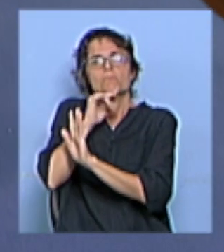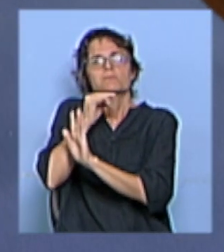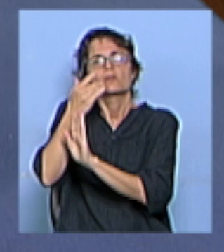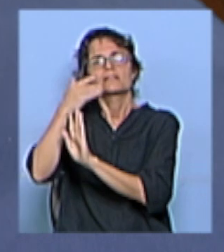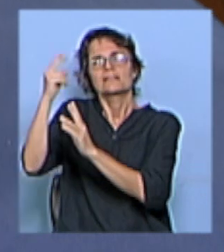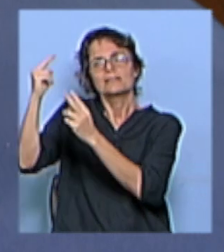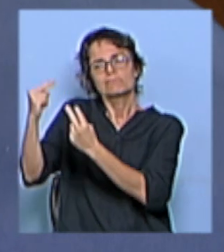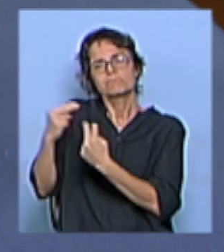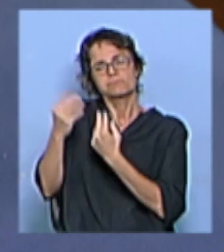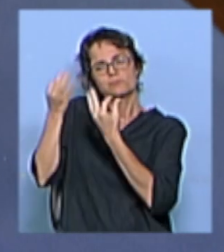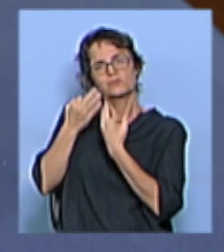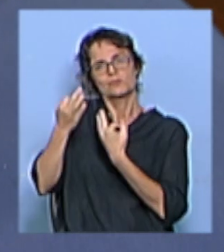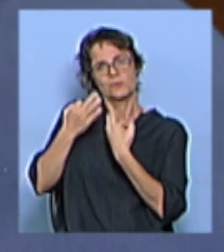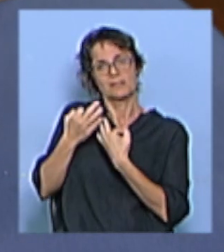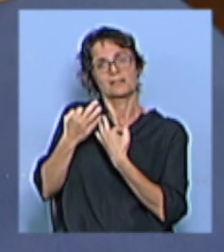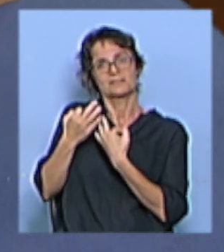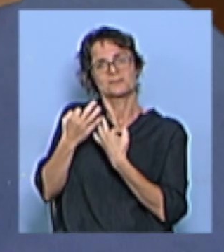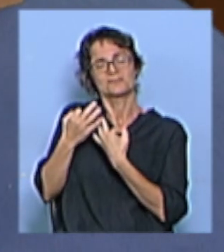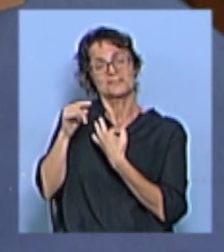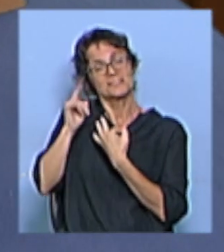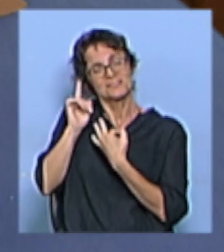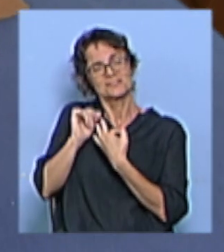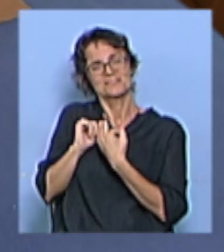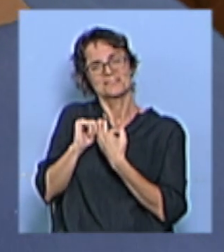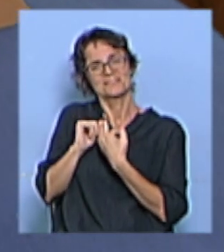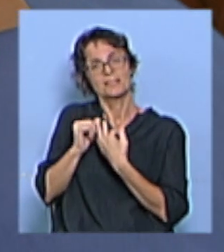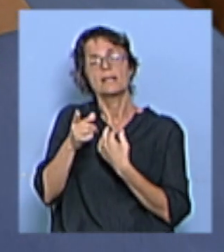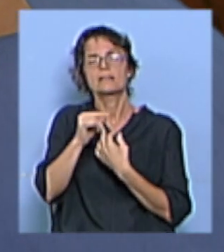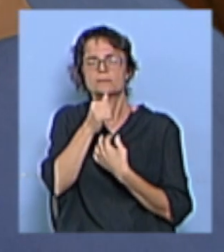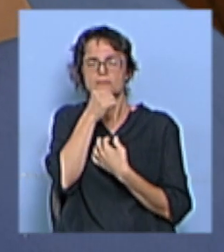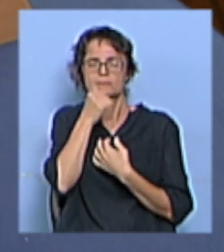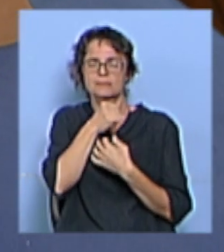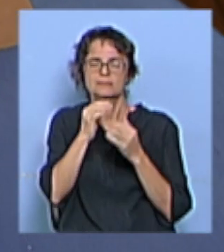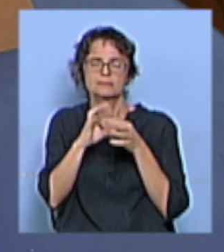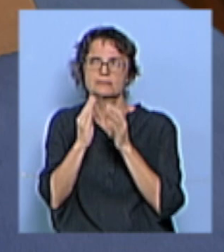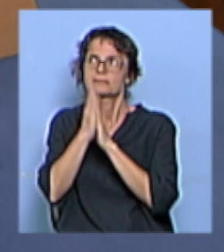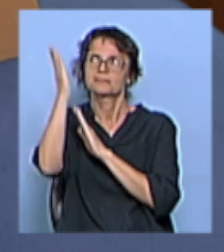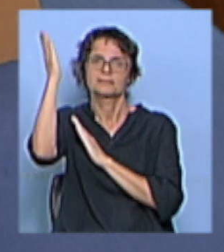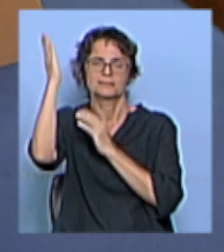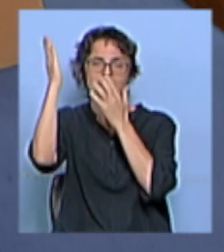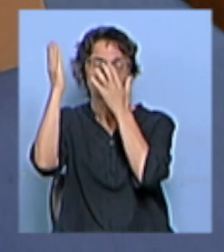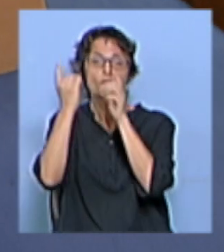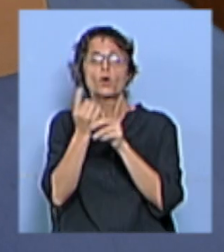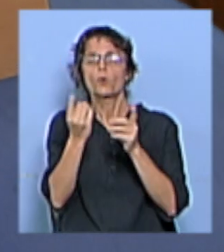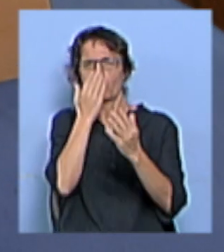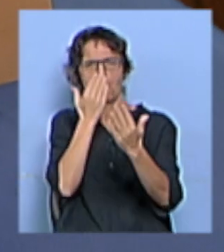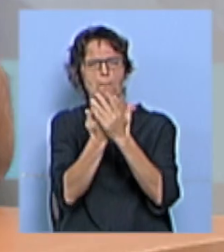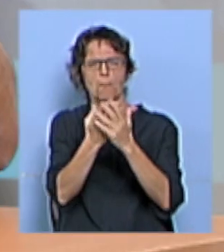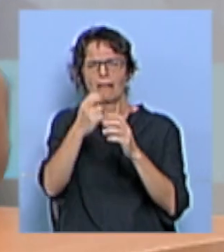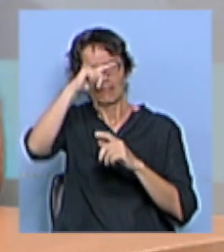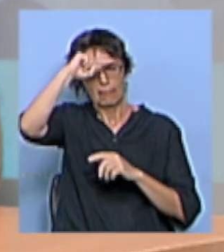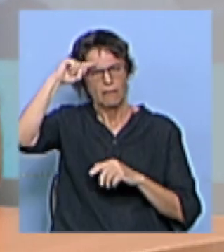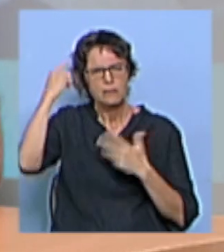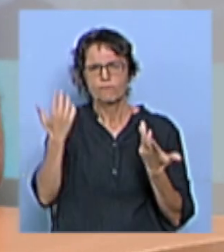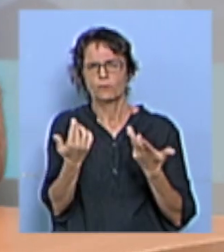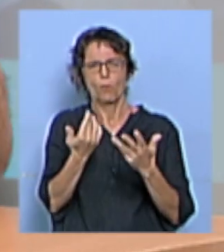mesmo. E depois, a tal que estávamos aqui a falar, paciência com Deus. É que nós, diante das dificuldades, diante das perseguições,